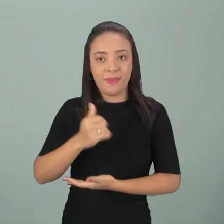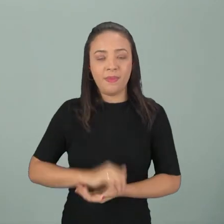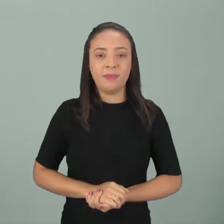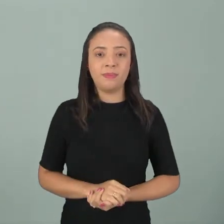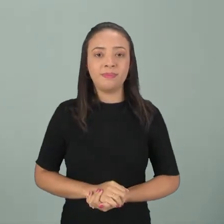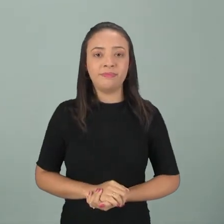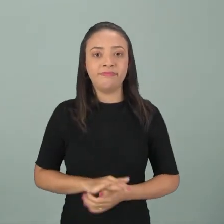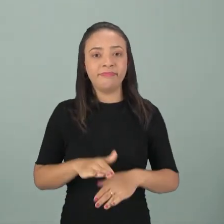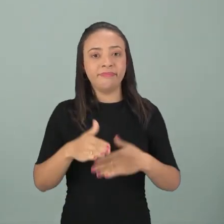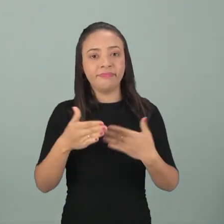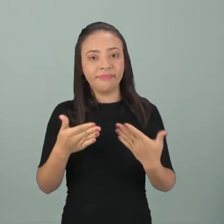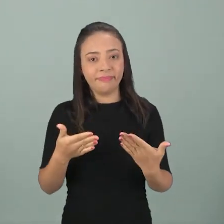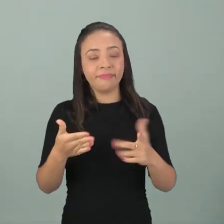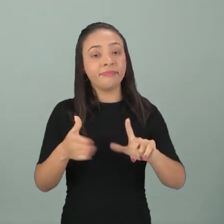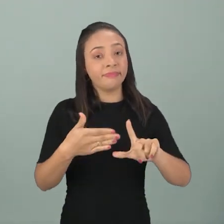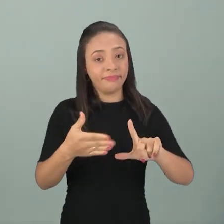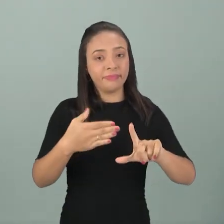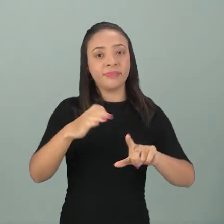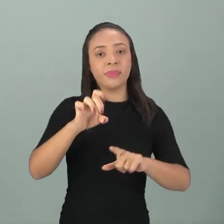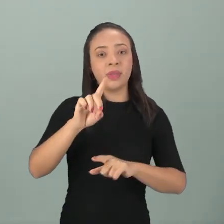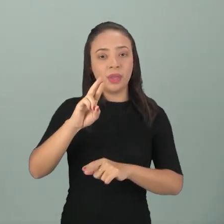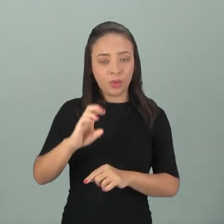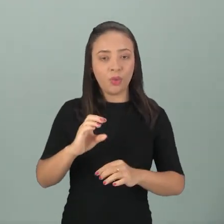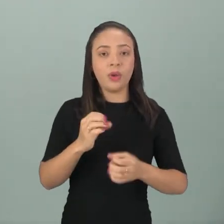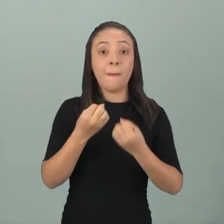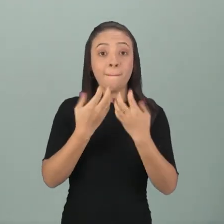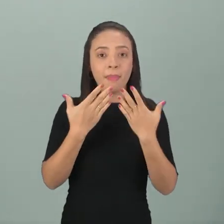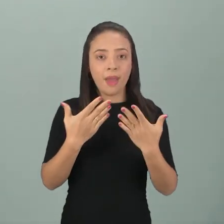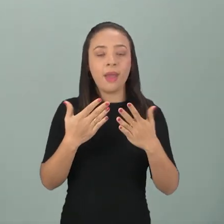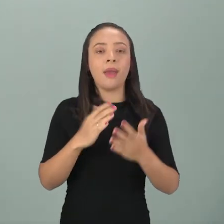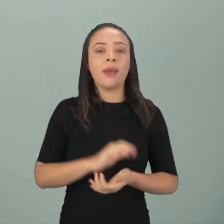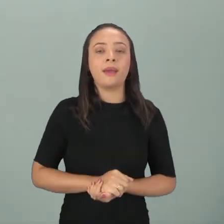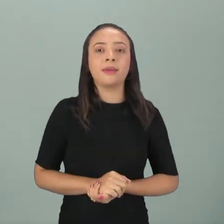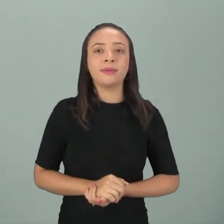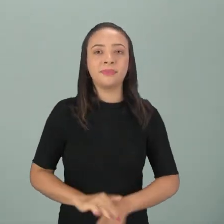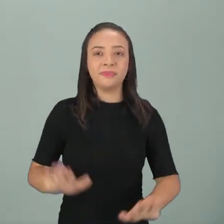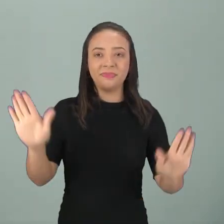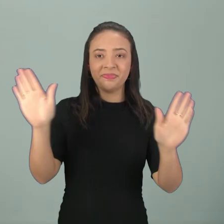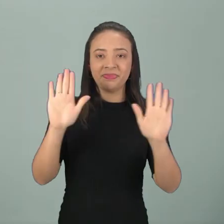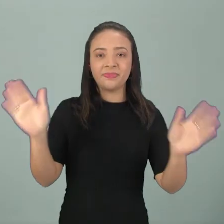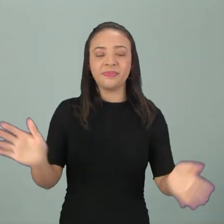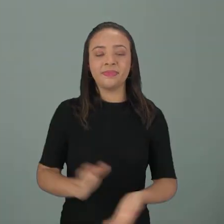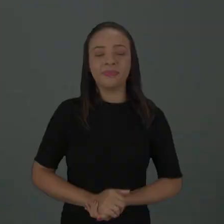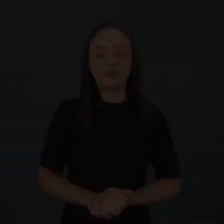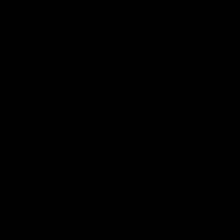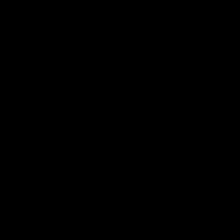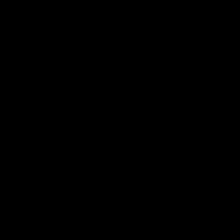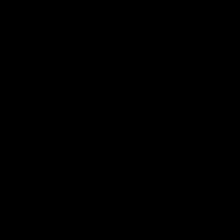Mas acessem o portal, fiquem bem, cuidem-se e tchau, tchau!